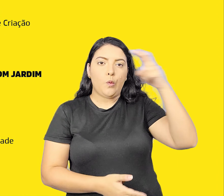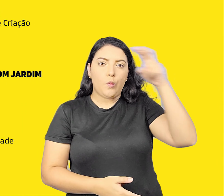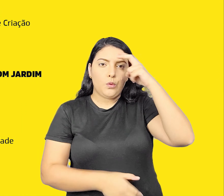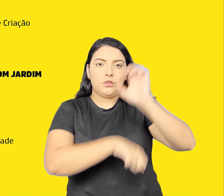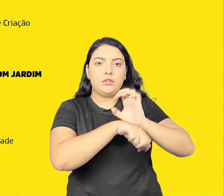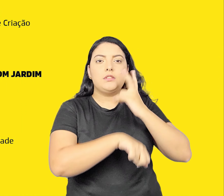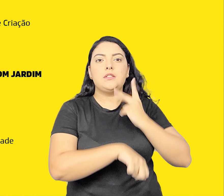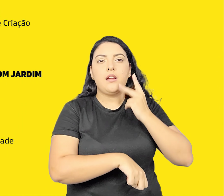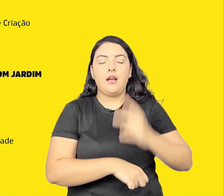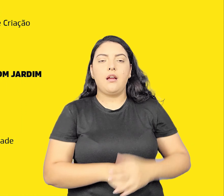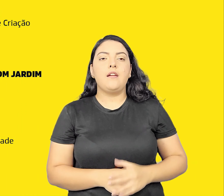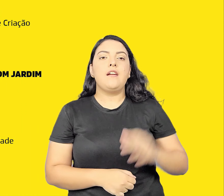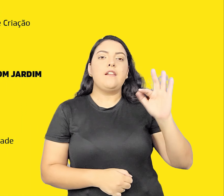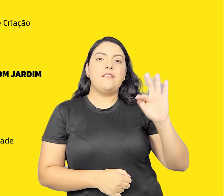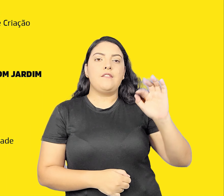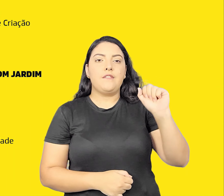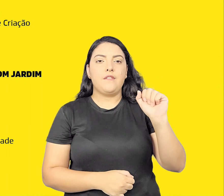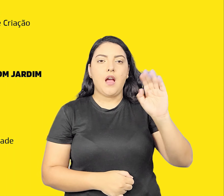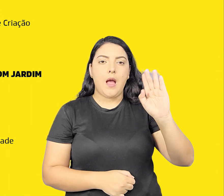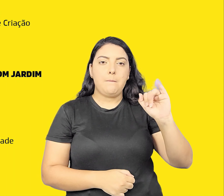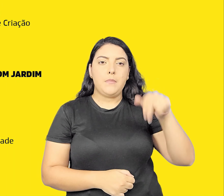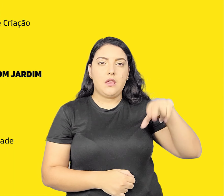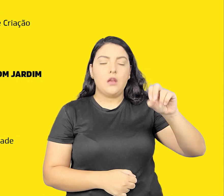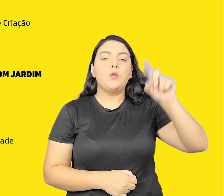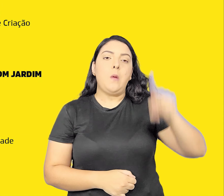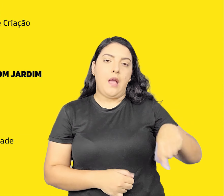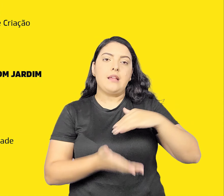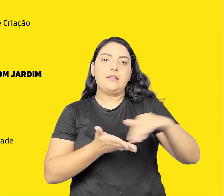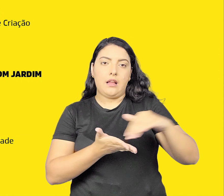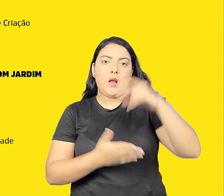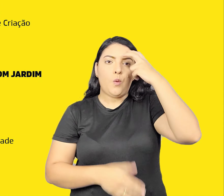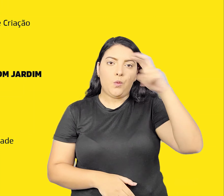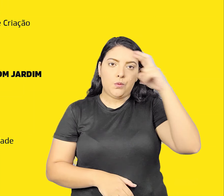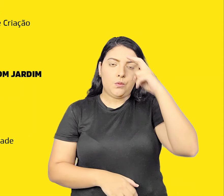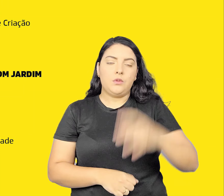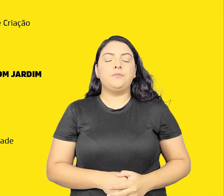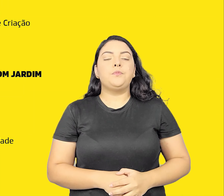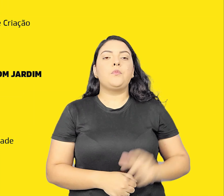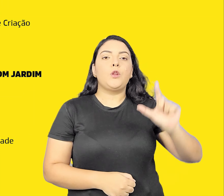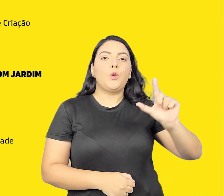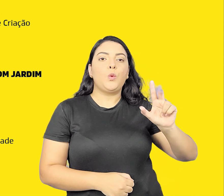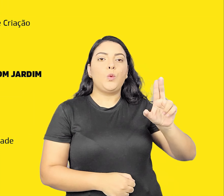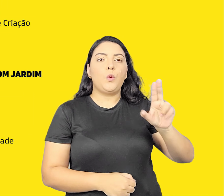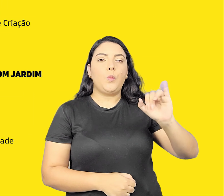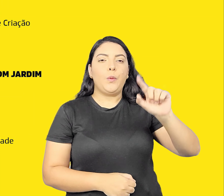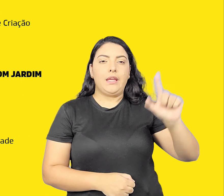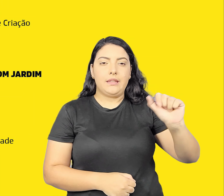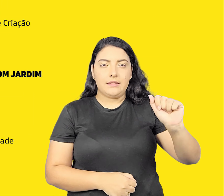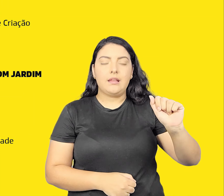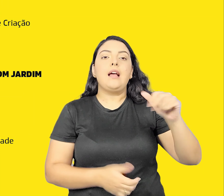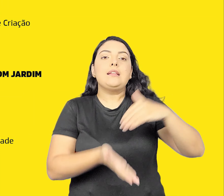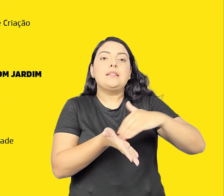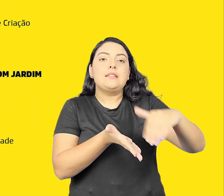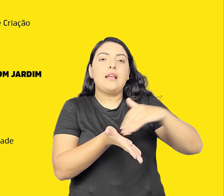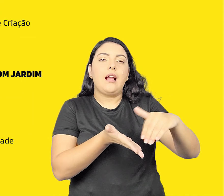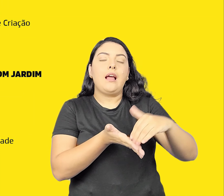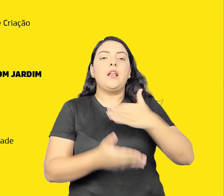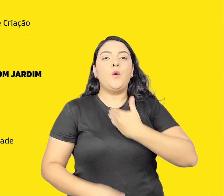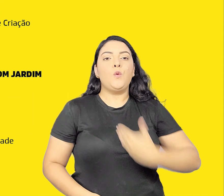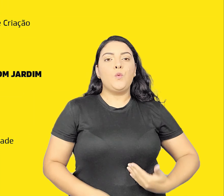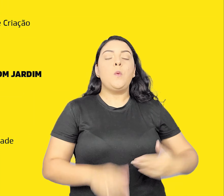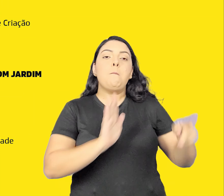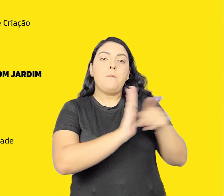Secretaria da Cultura do Ceará Fabiana dos Santos Piúba Secretário da Cultura Luísa Sela de Arruda Coelho